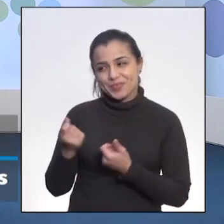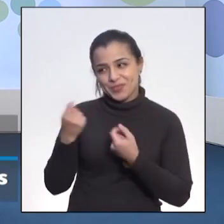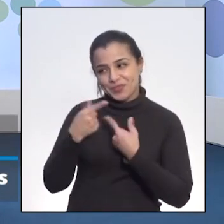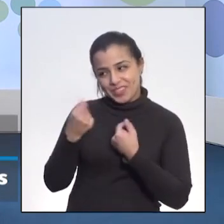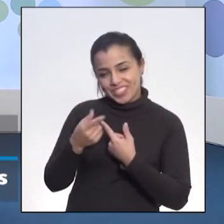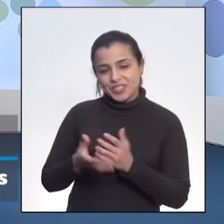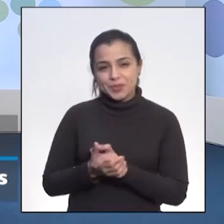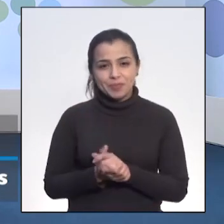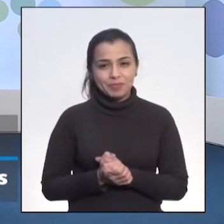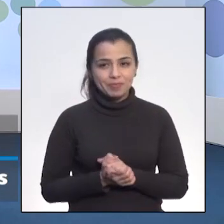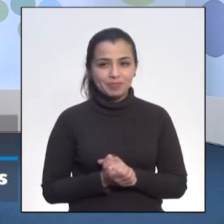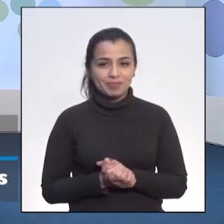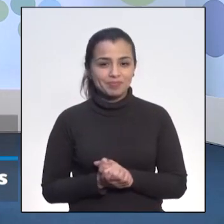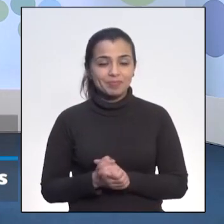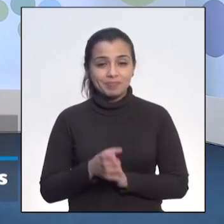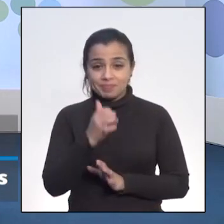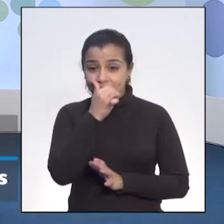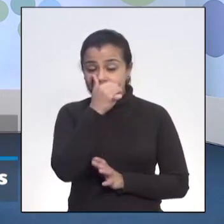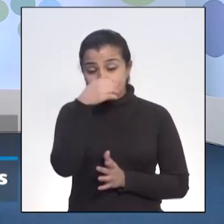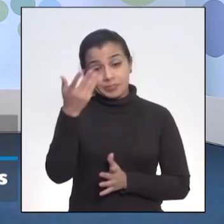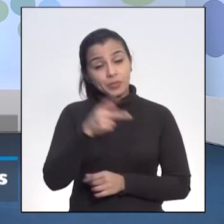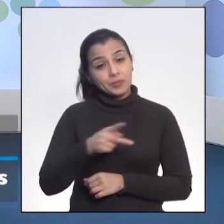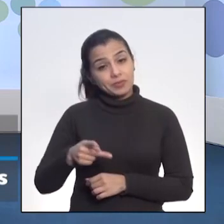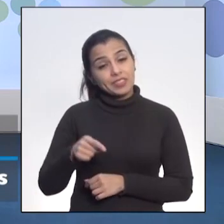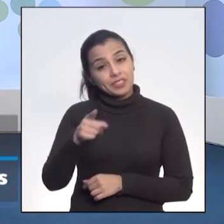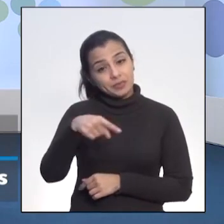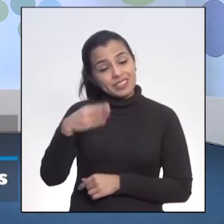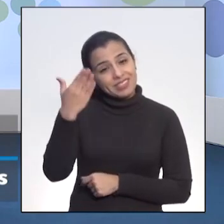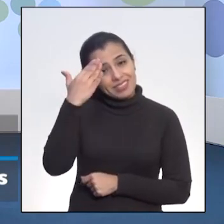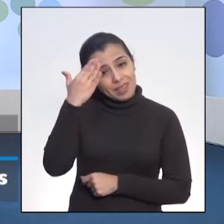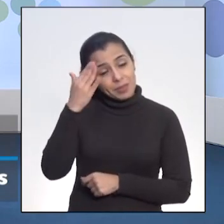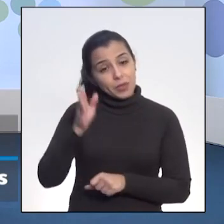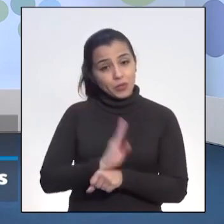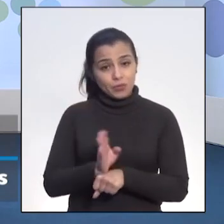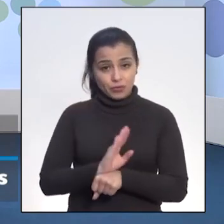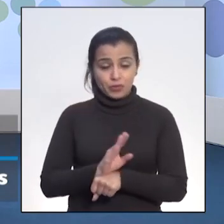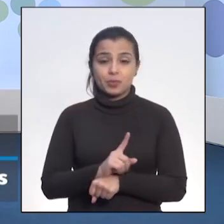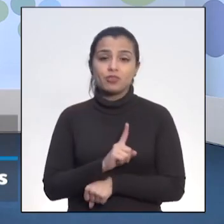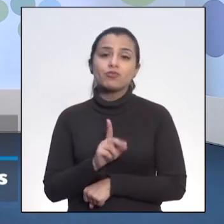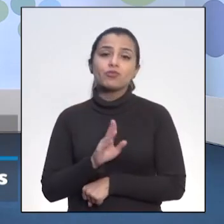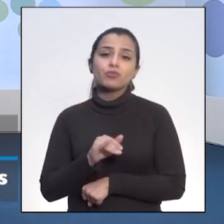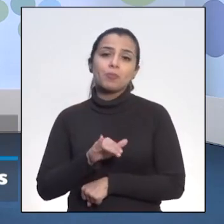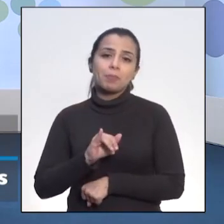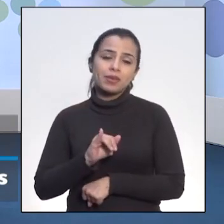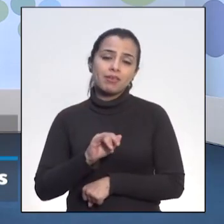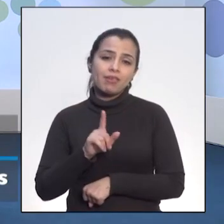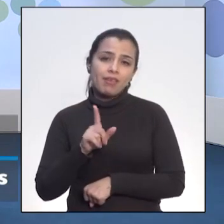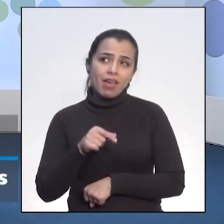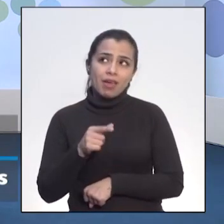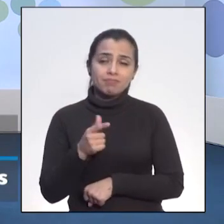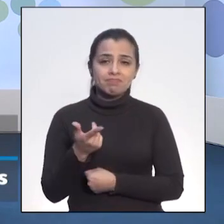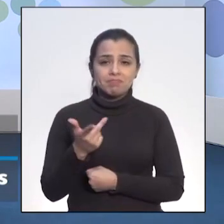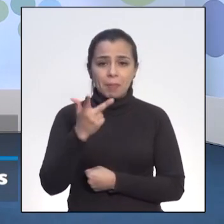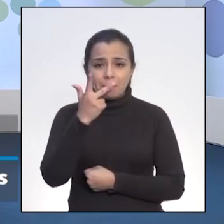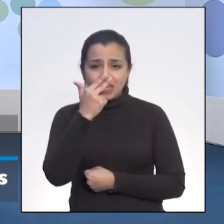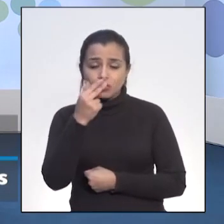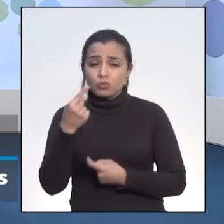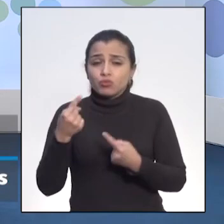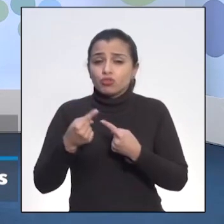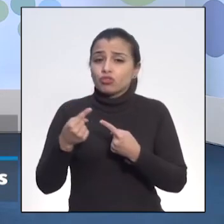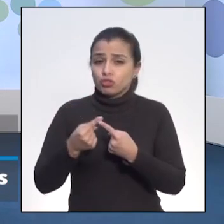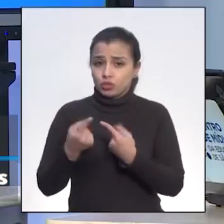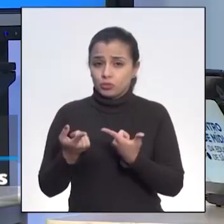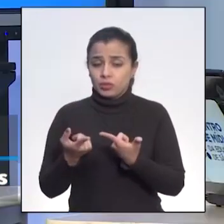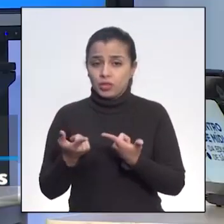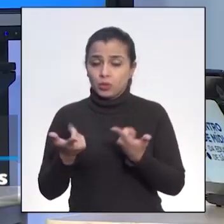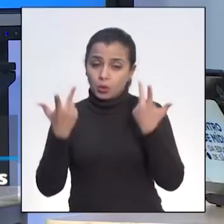Então, professora, olha, o pessoal sabe, filme de zumbi, ele é quase que um gênero em si, né? Em teoria, filmes de zumbi são filmes de terror.